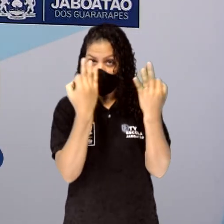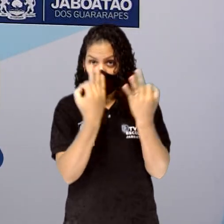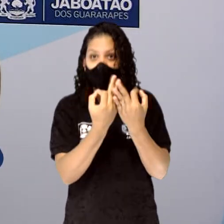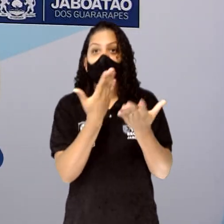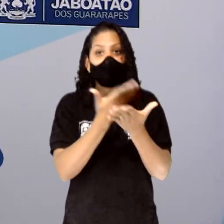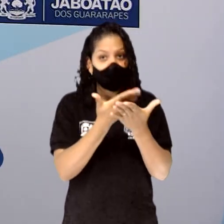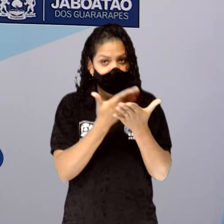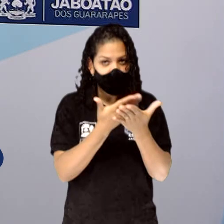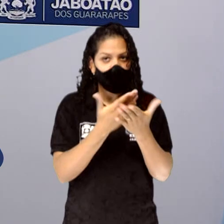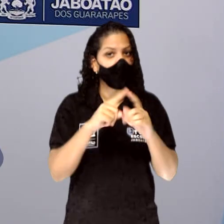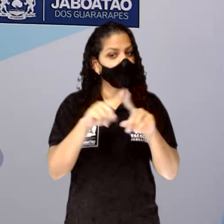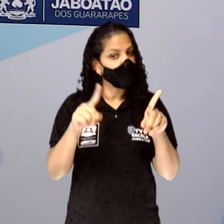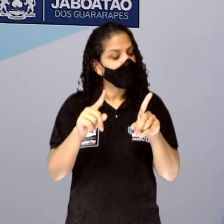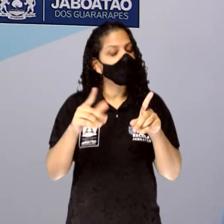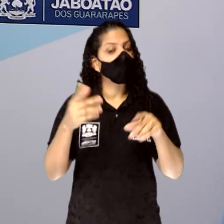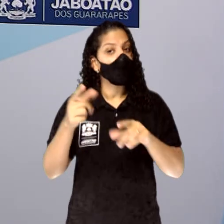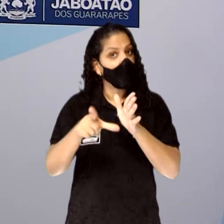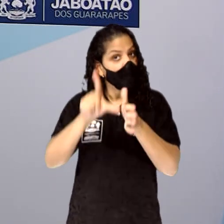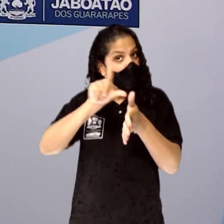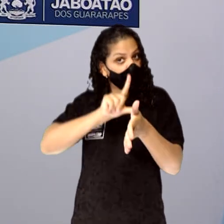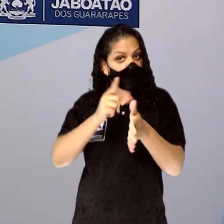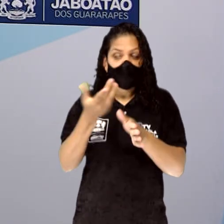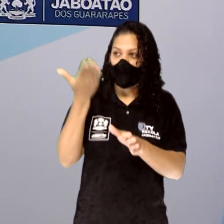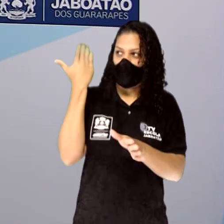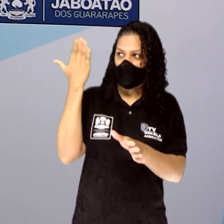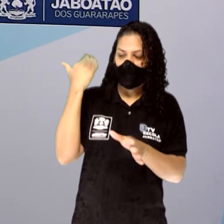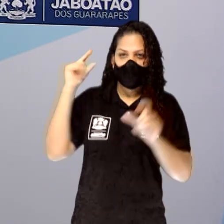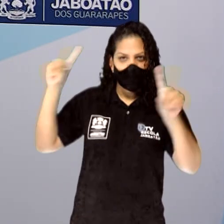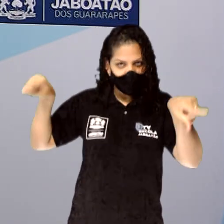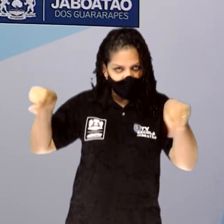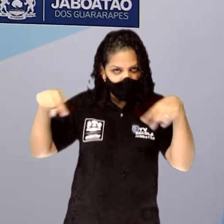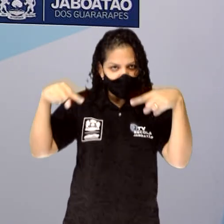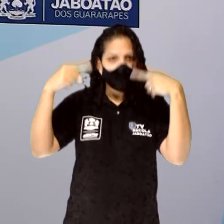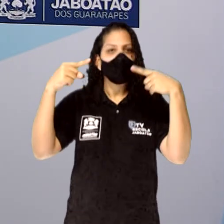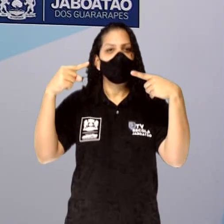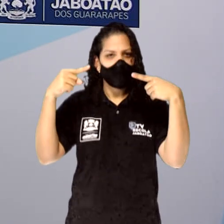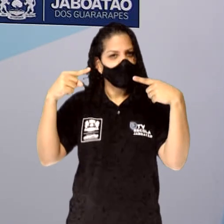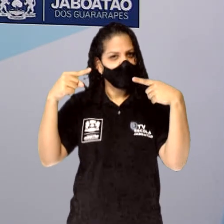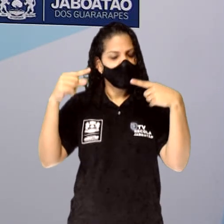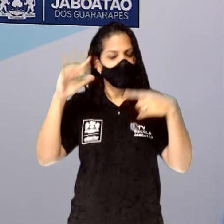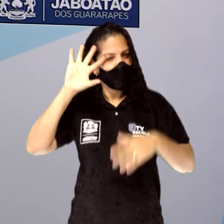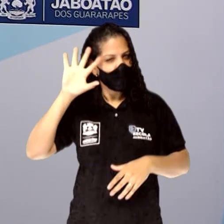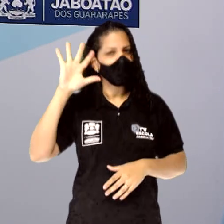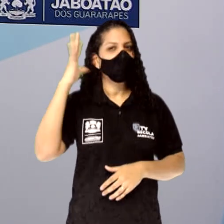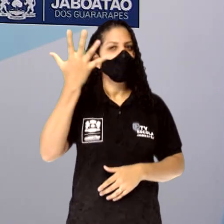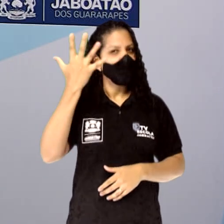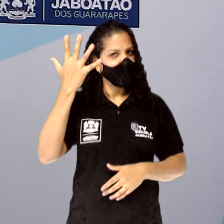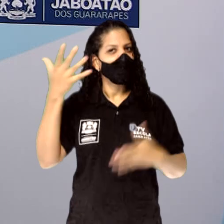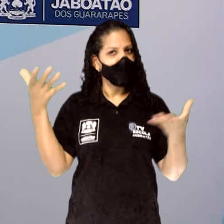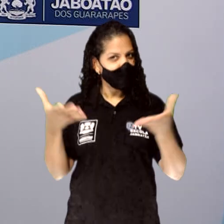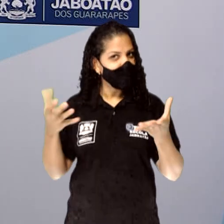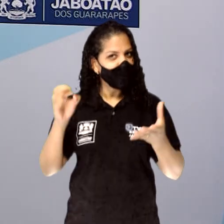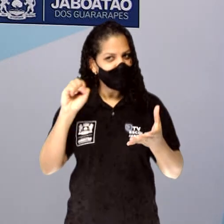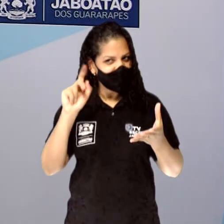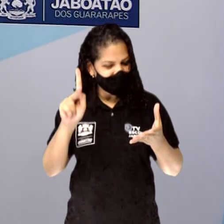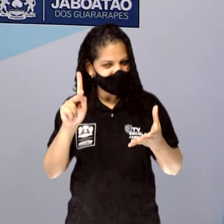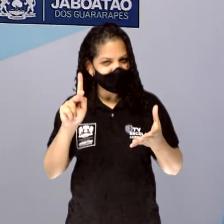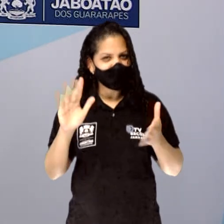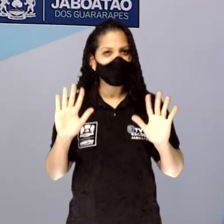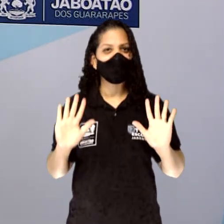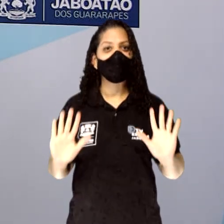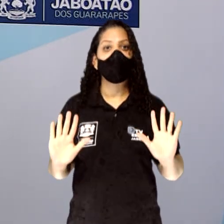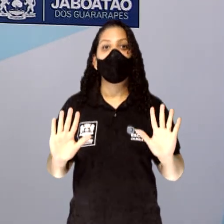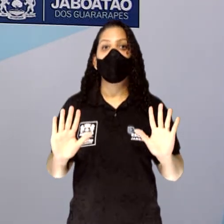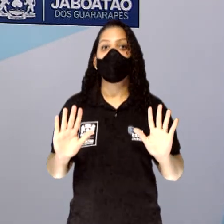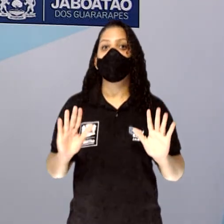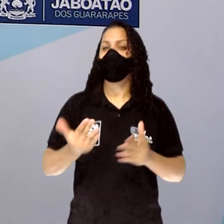vamos resolver o desafio da aula passada. Acharam mesmo que a gente ia ficar sem resolver, né? Mas aqui não fica sem resolver, não. Vamos dar